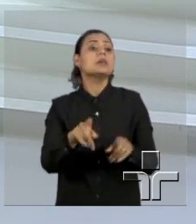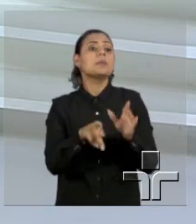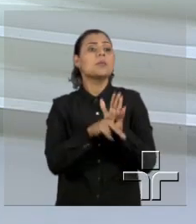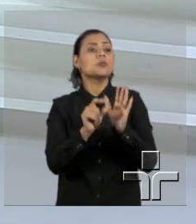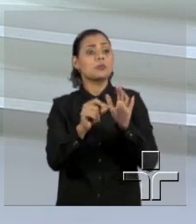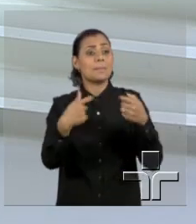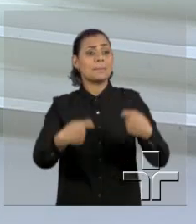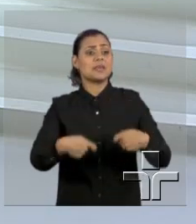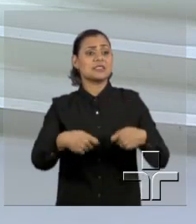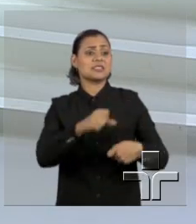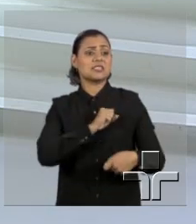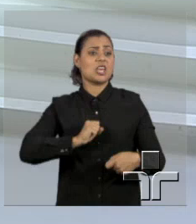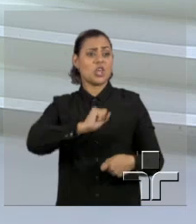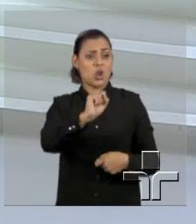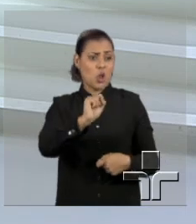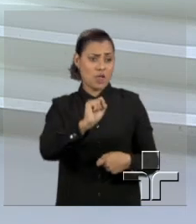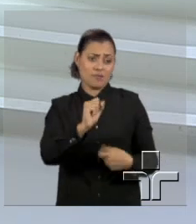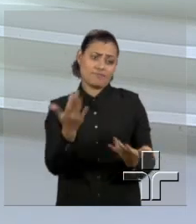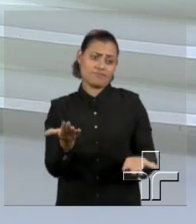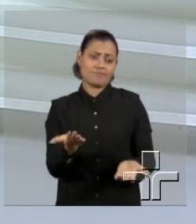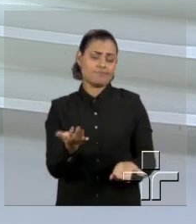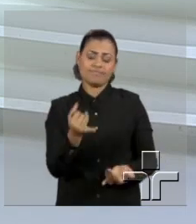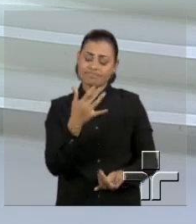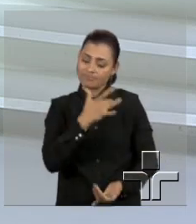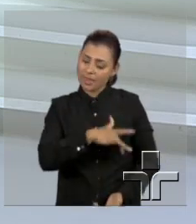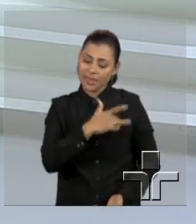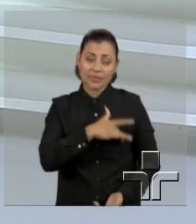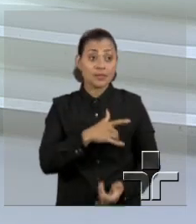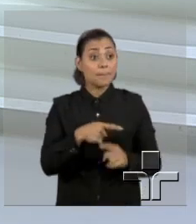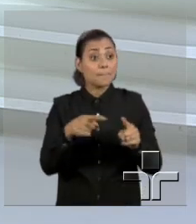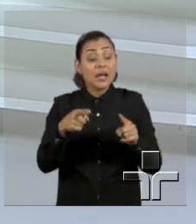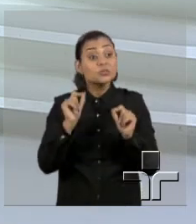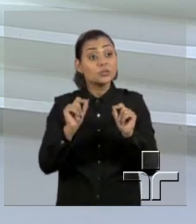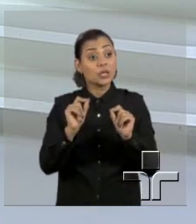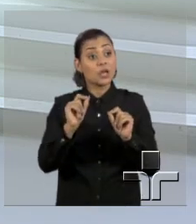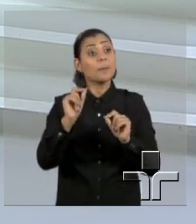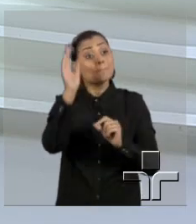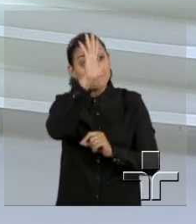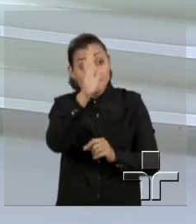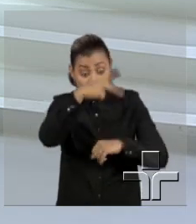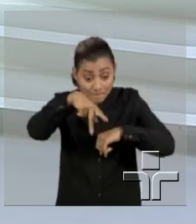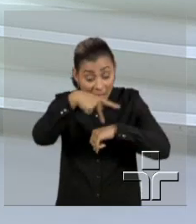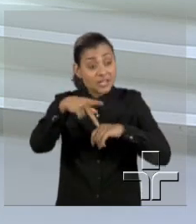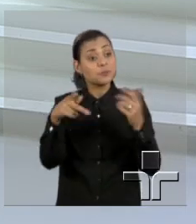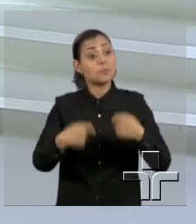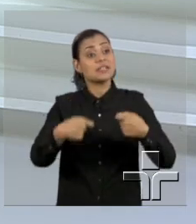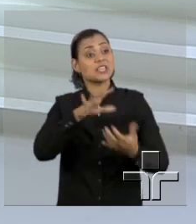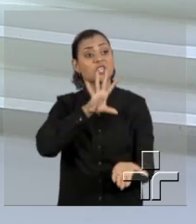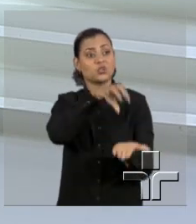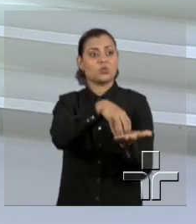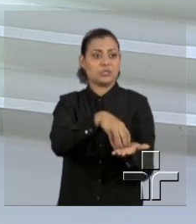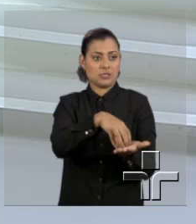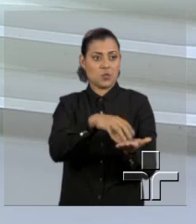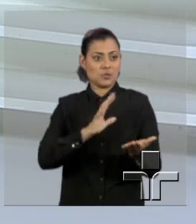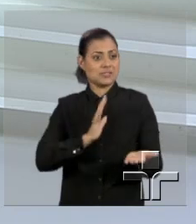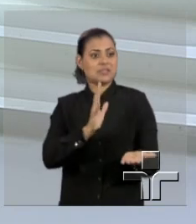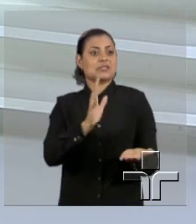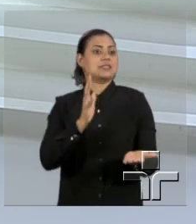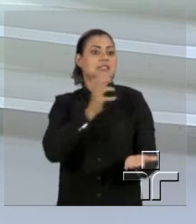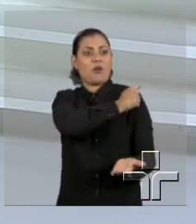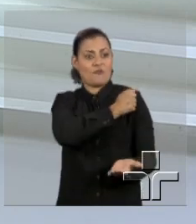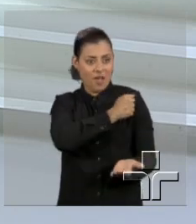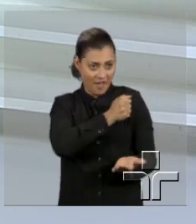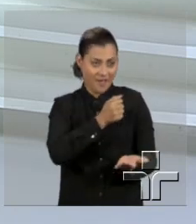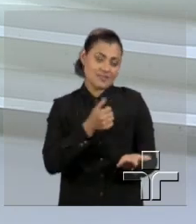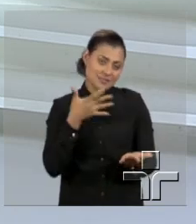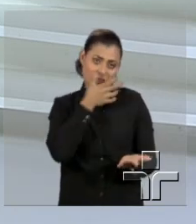Um povo precisa de instituições. E Rui Barbosa, melhor do que Brecht, disse: salvação, sim.